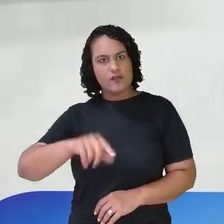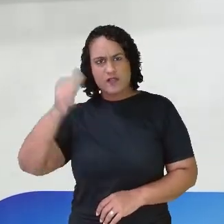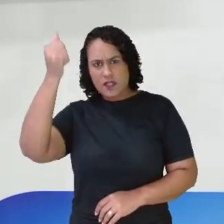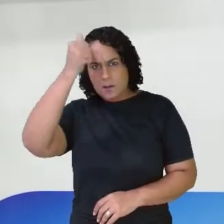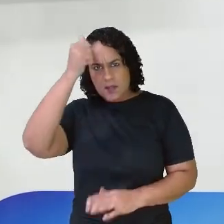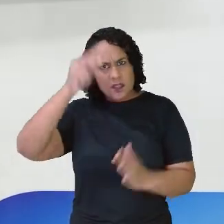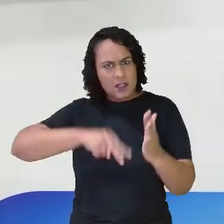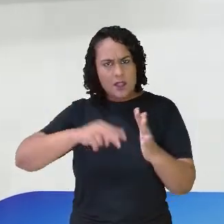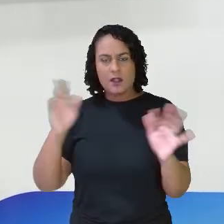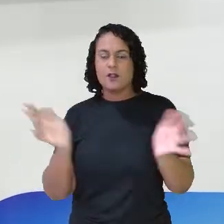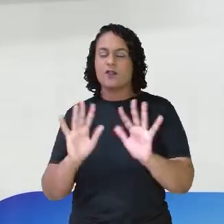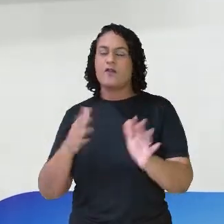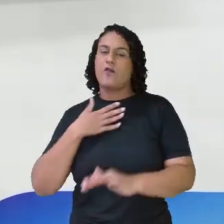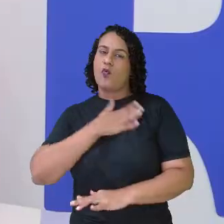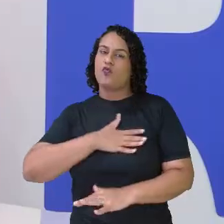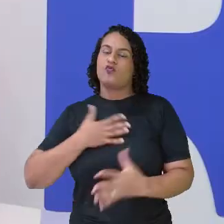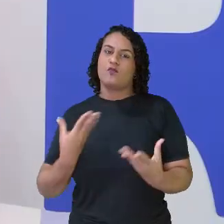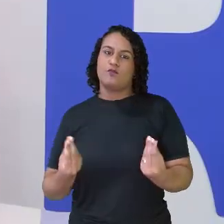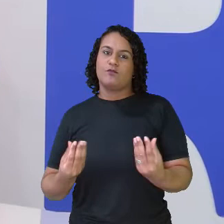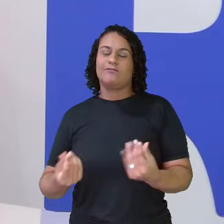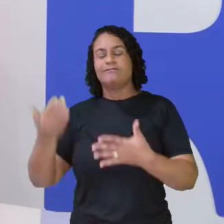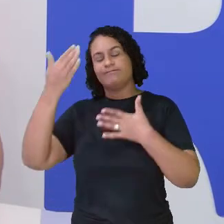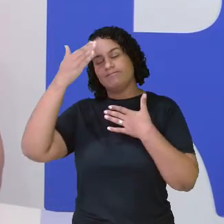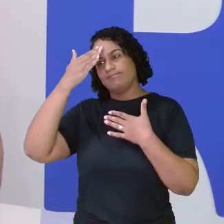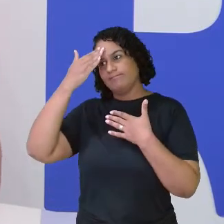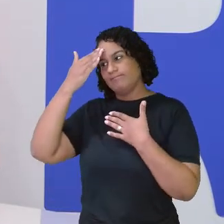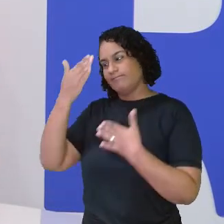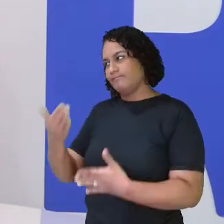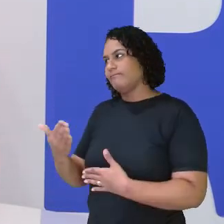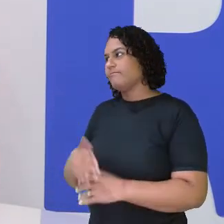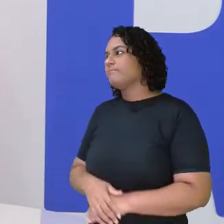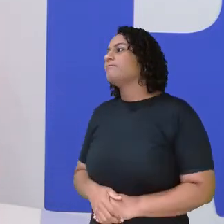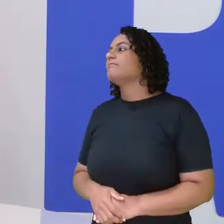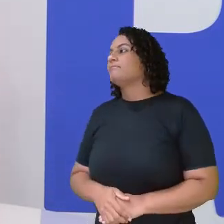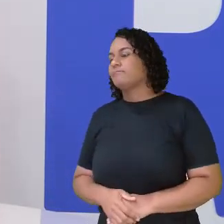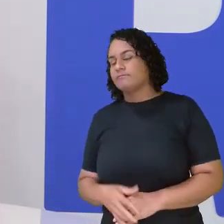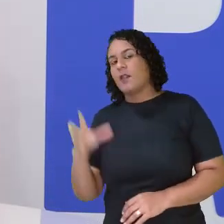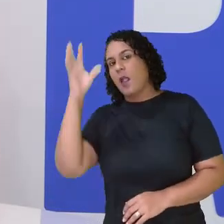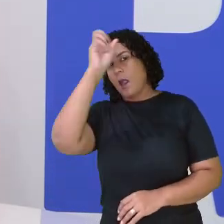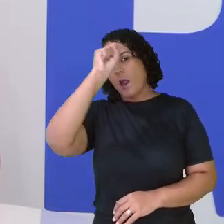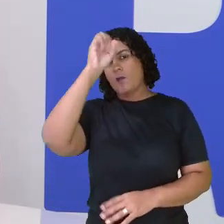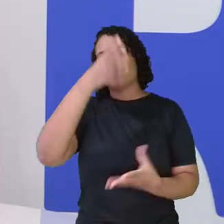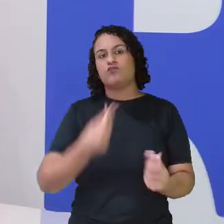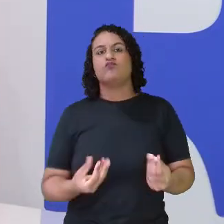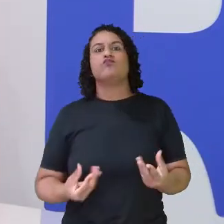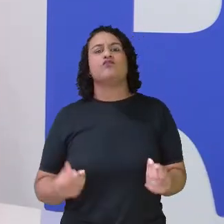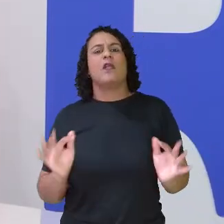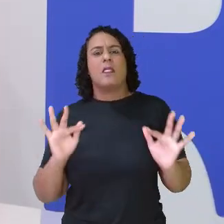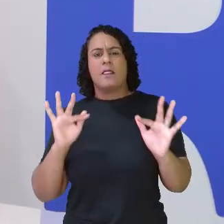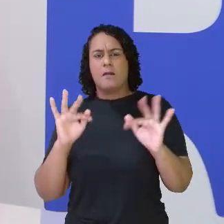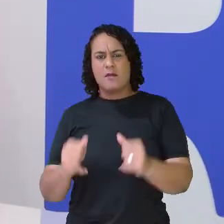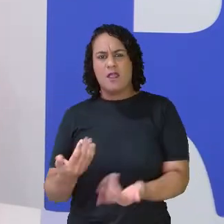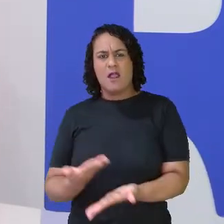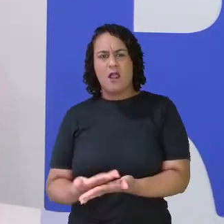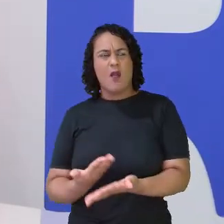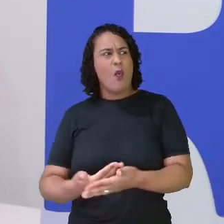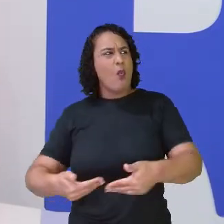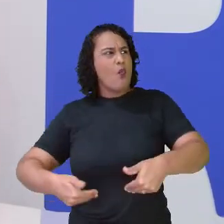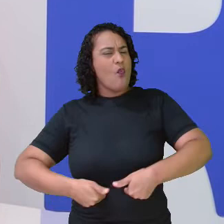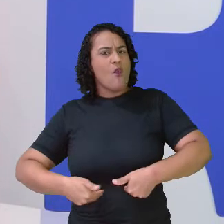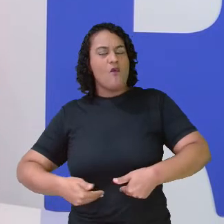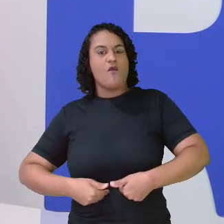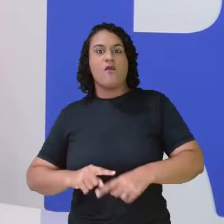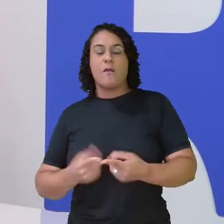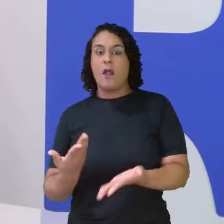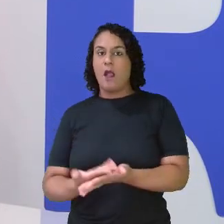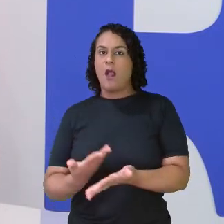arrepender. Professora, muito obrigada. Eu que agradeço, não sei vocês, além de aprender bastante, estou terminando essa aula com uma fominha, mas a aula